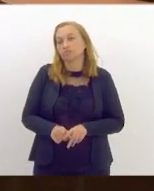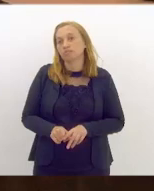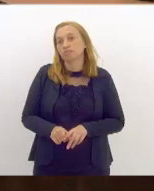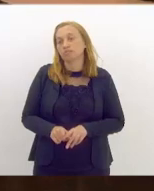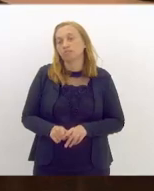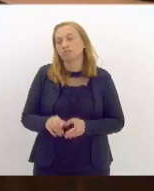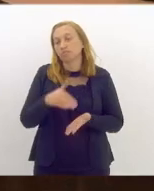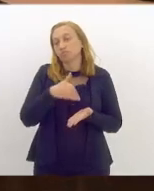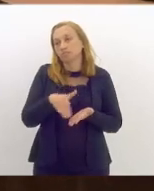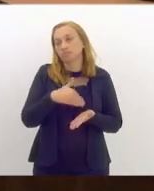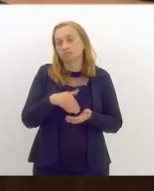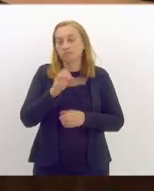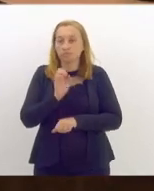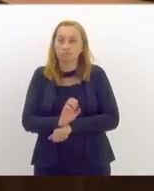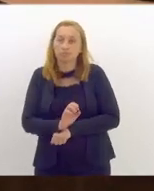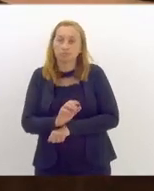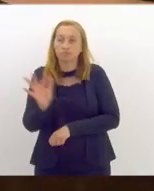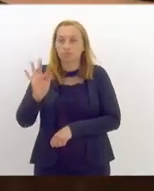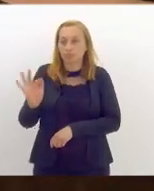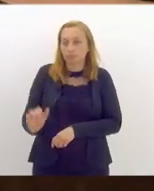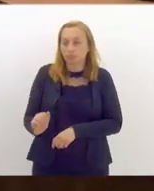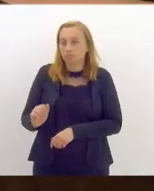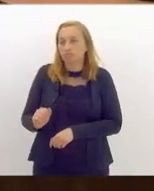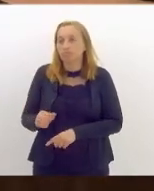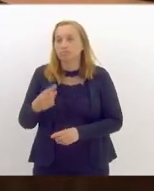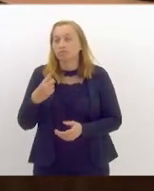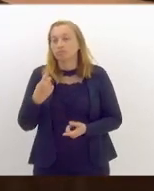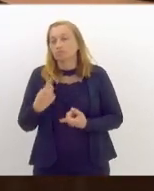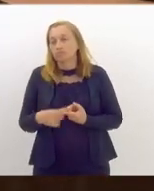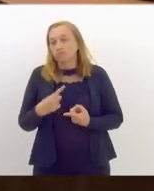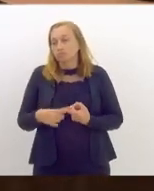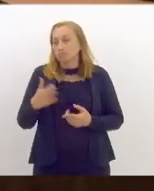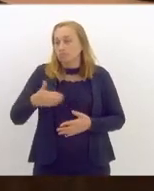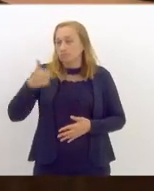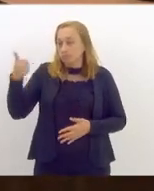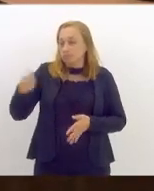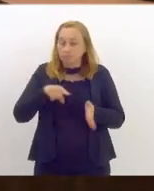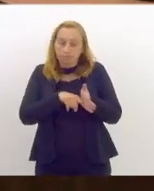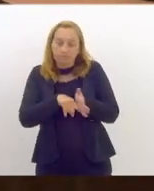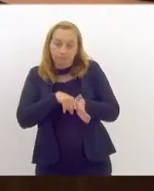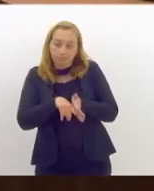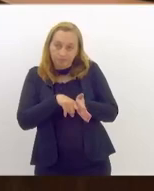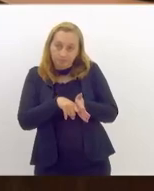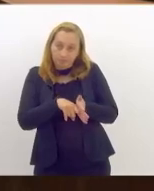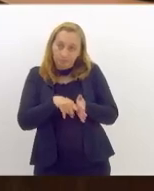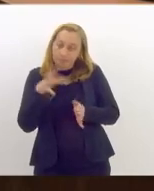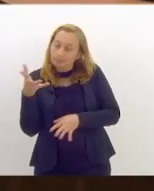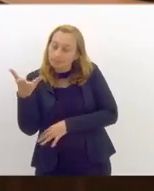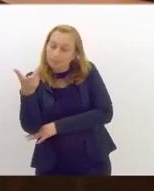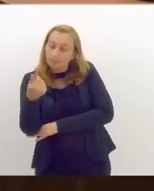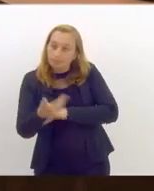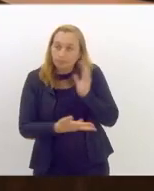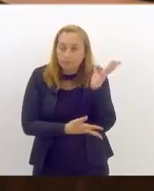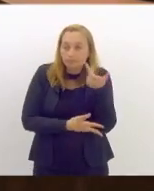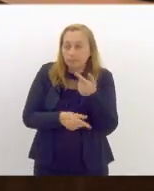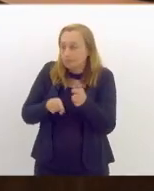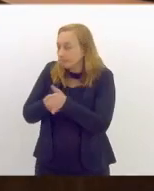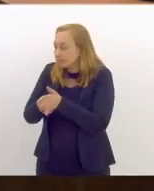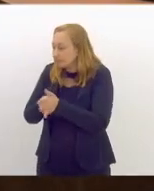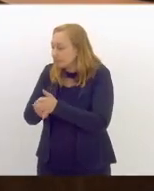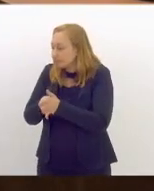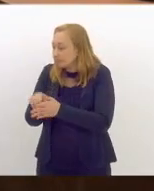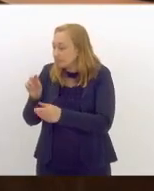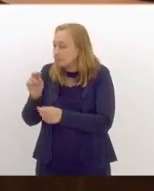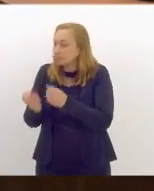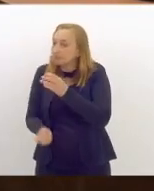a Secretaria de Estado de Fazenda porque melhorando A fiscalização ambiental e a fiscalização sobre